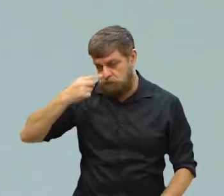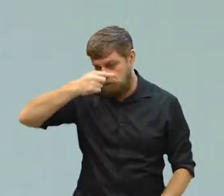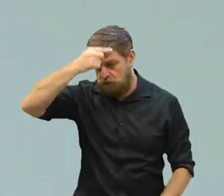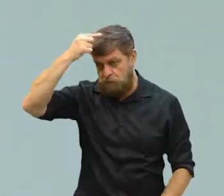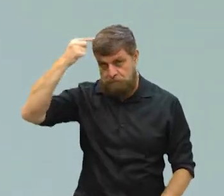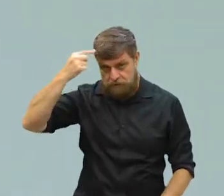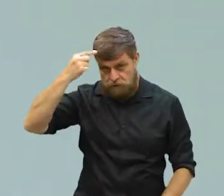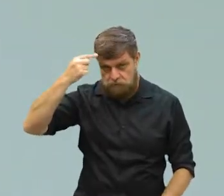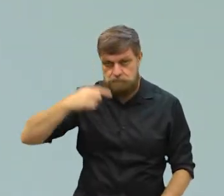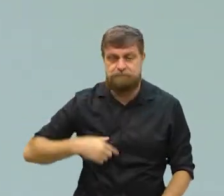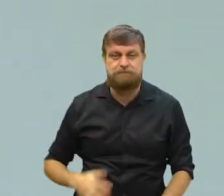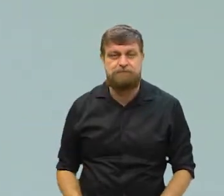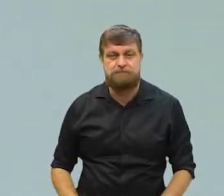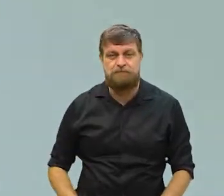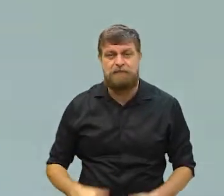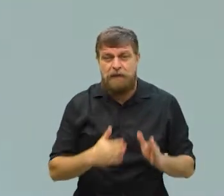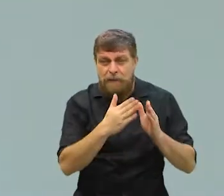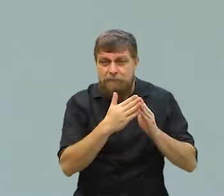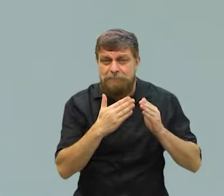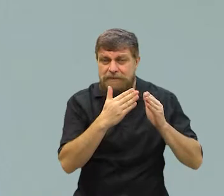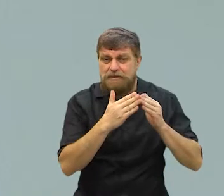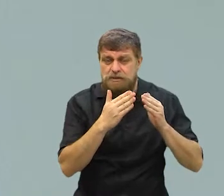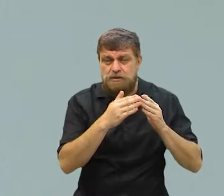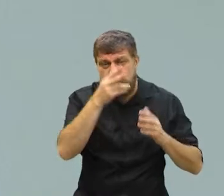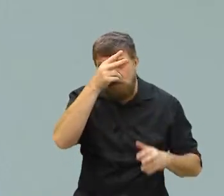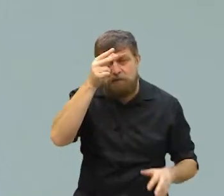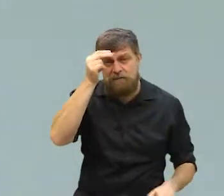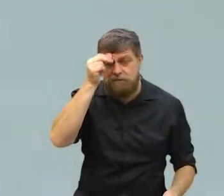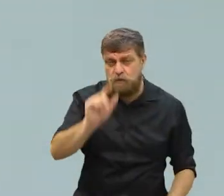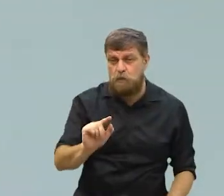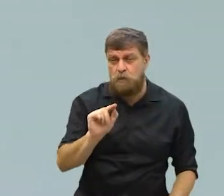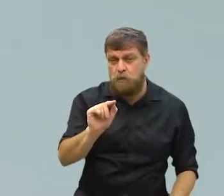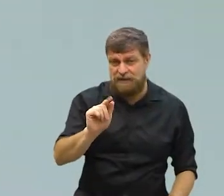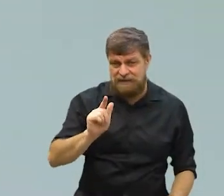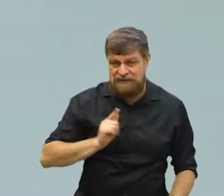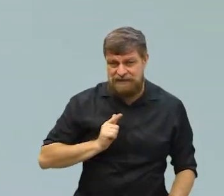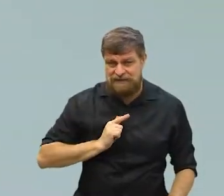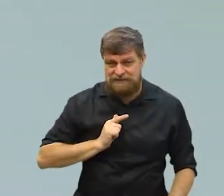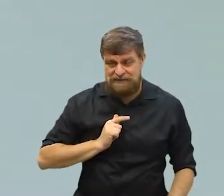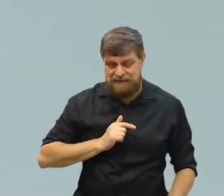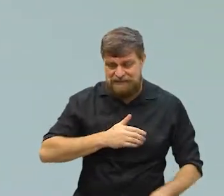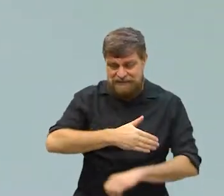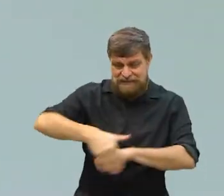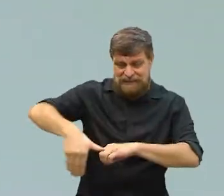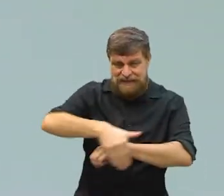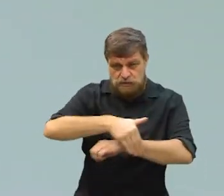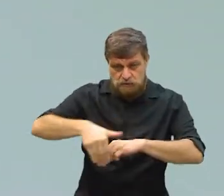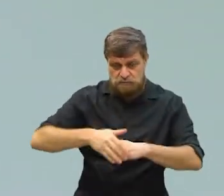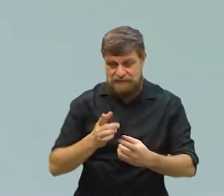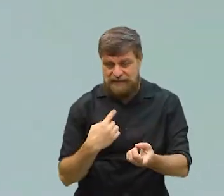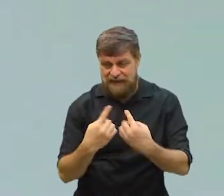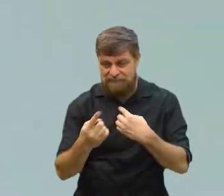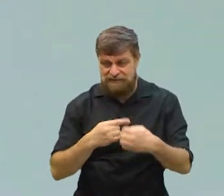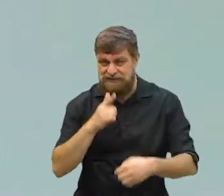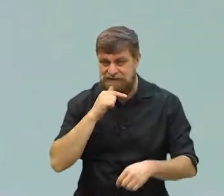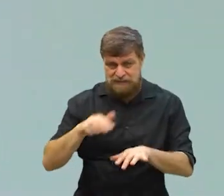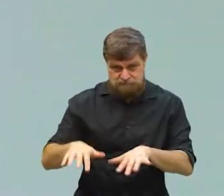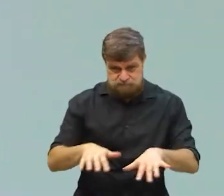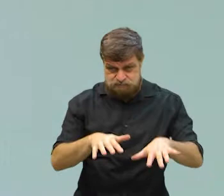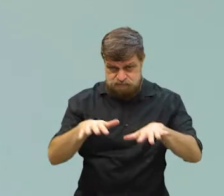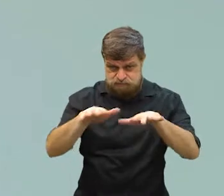também fez pedindo ao governo que está ali nas áreas maquiadas